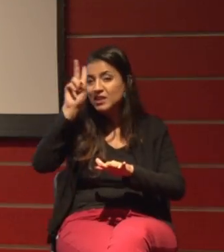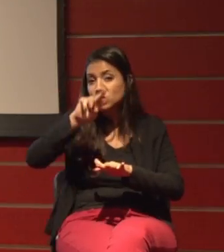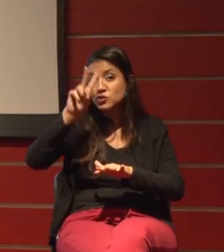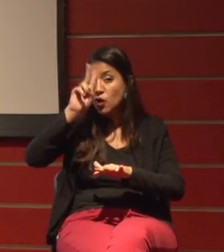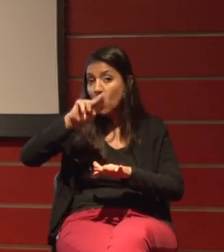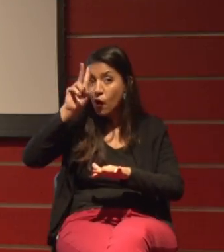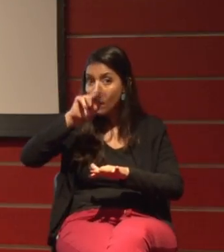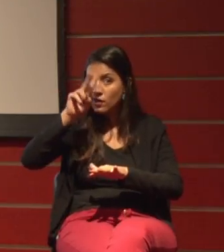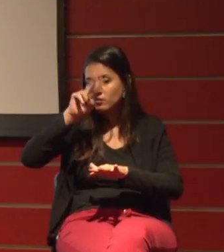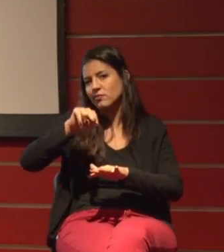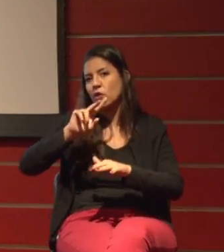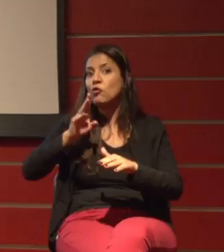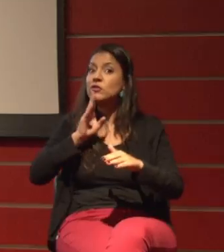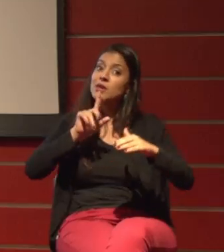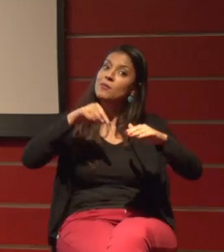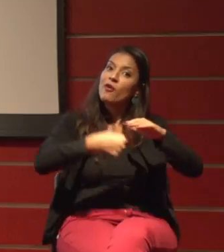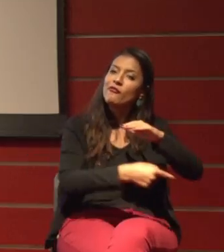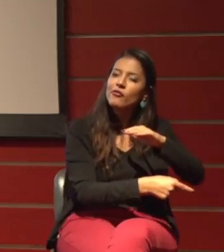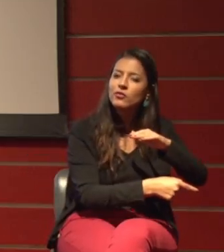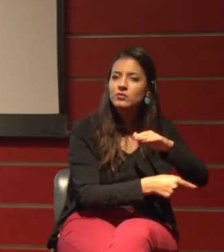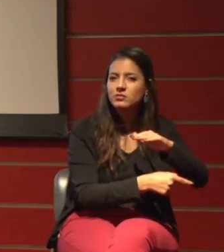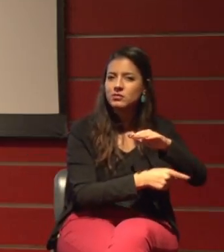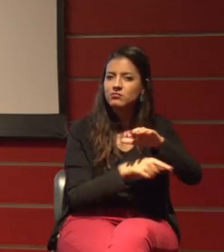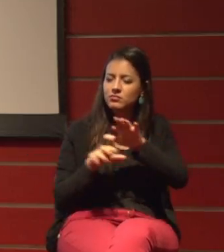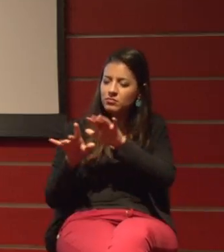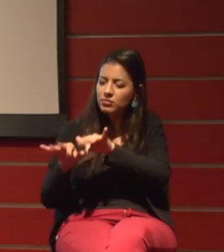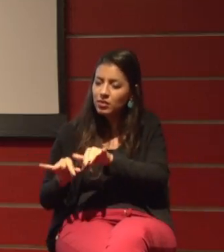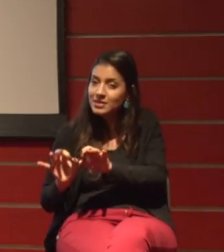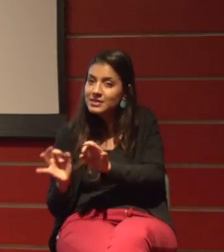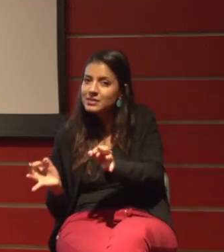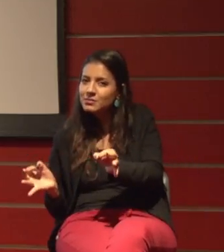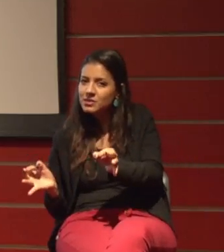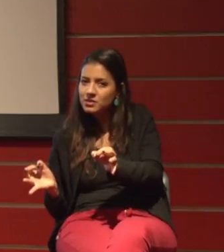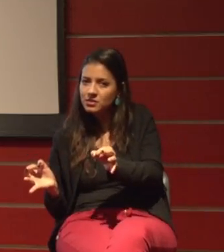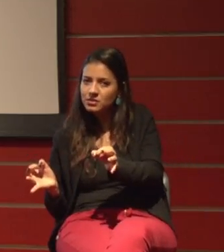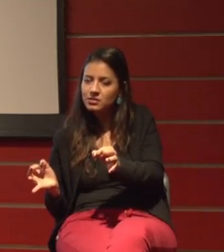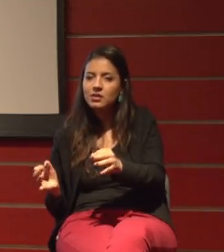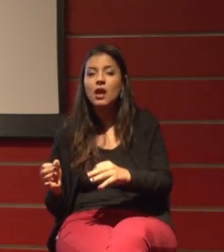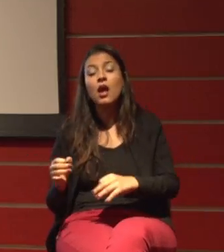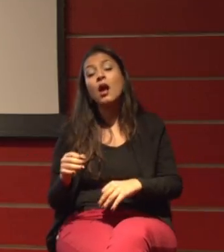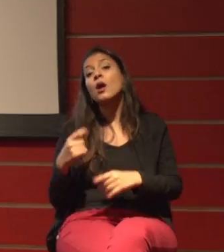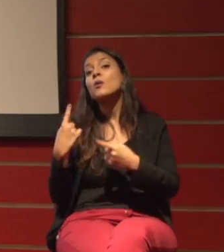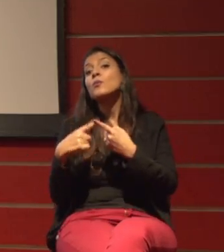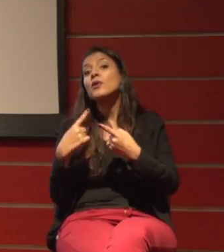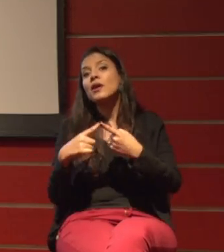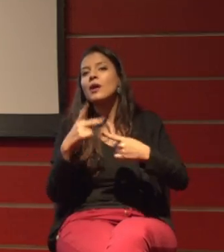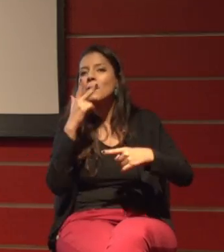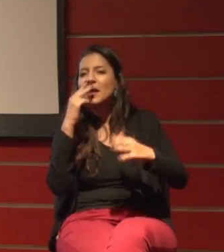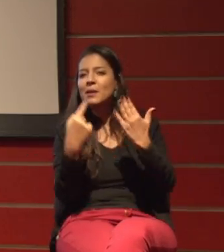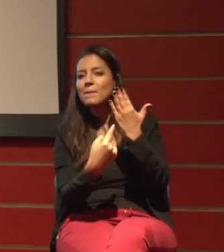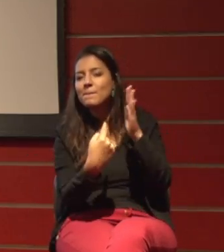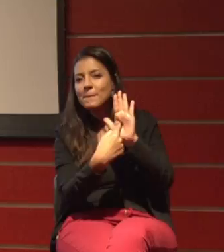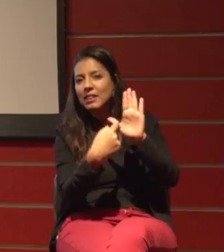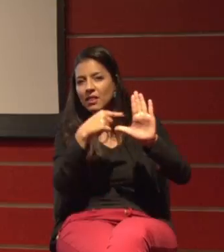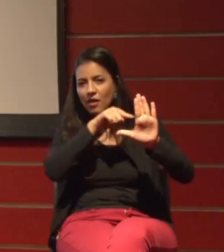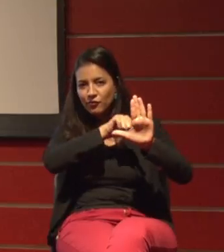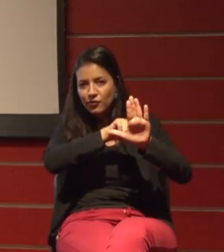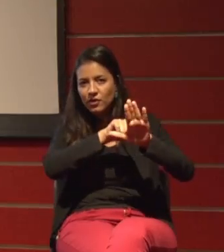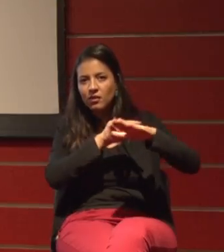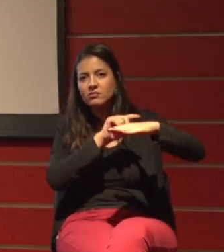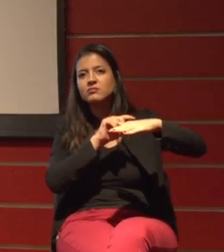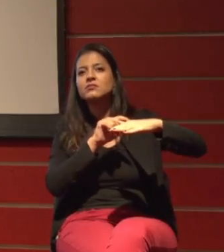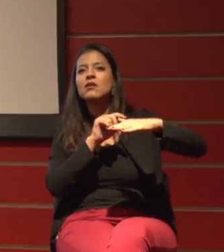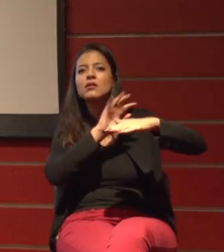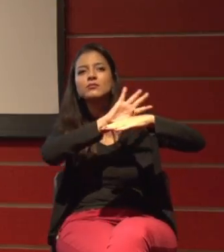que conta ao leitor o escritor conhece o Iceberg inteiro mas o que sai da água é uma pequena